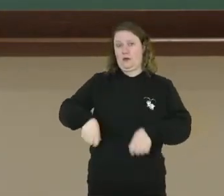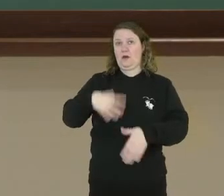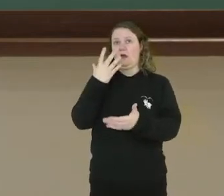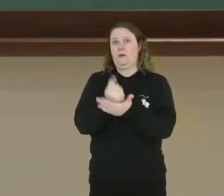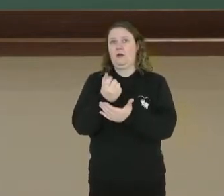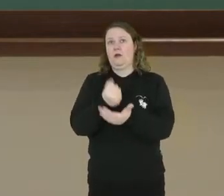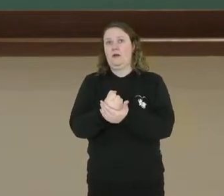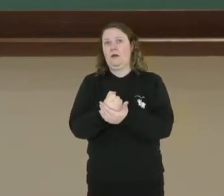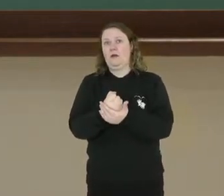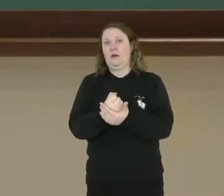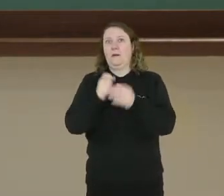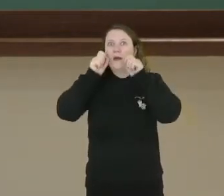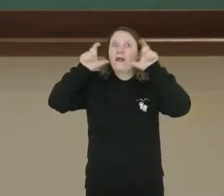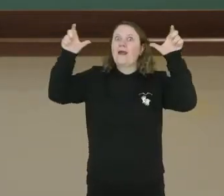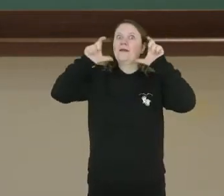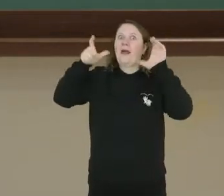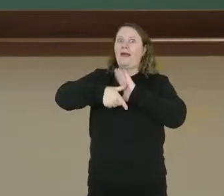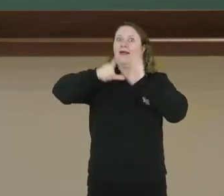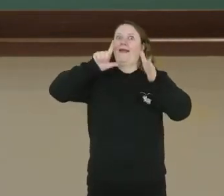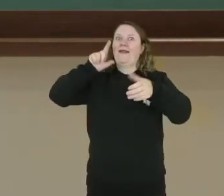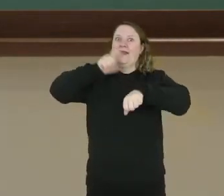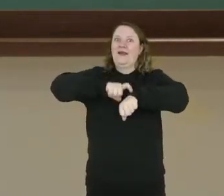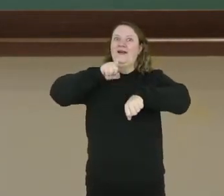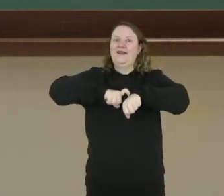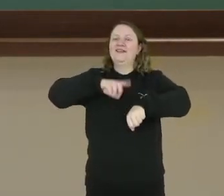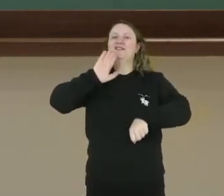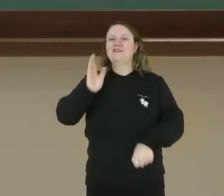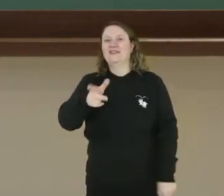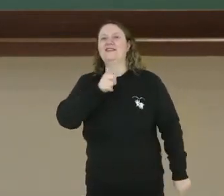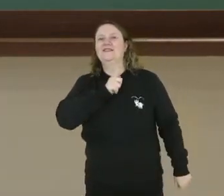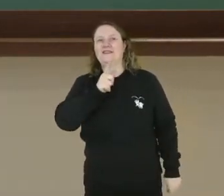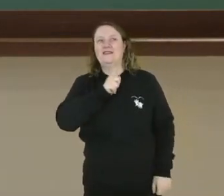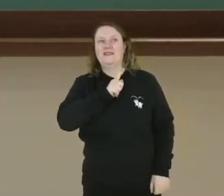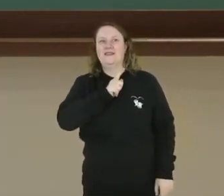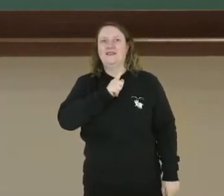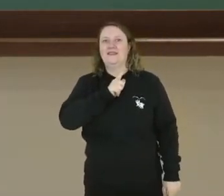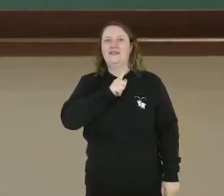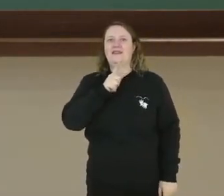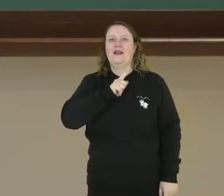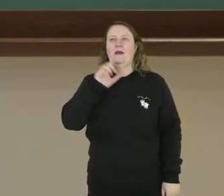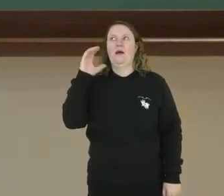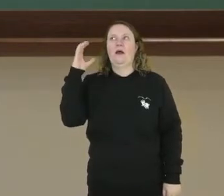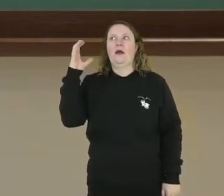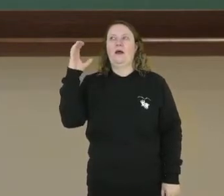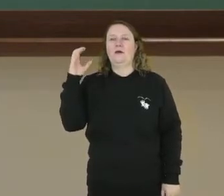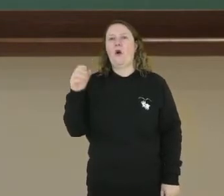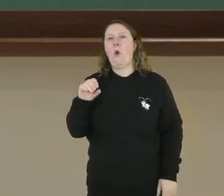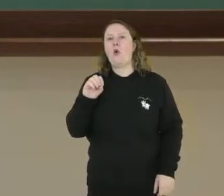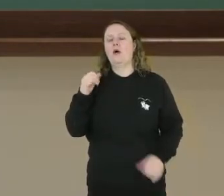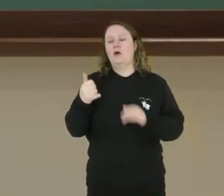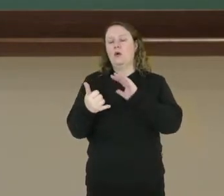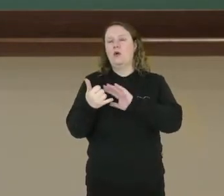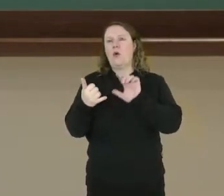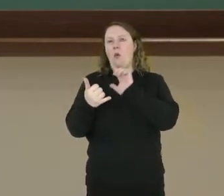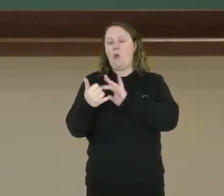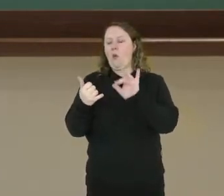acorde mais cedo ainda, hein? Já existe aplicativo, né, que se chama Despertador lá. Você coloca lá no despertador